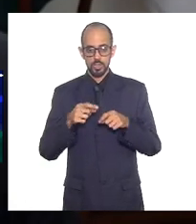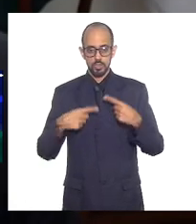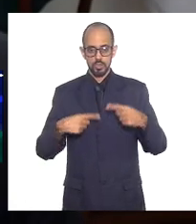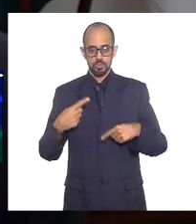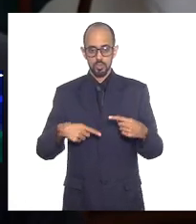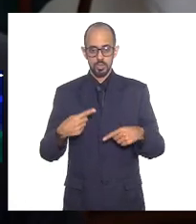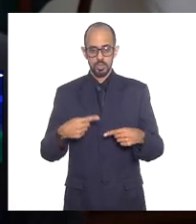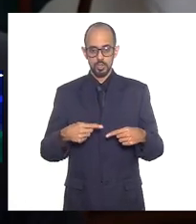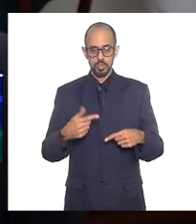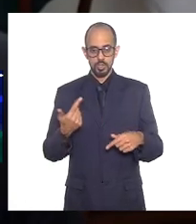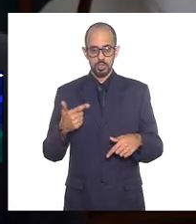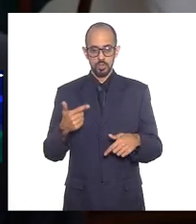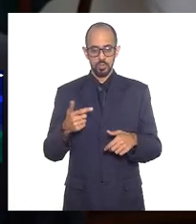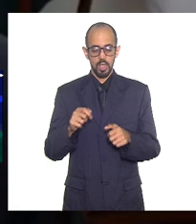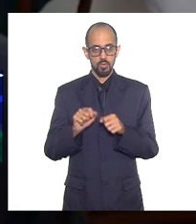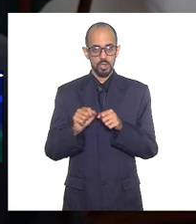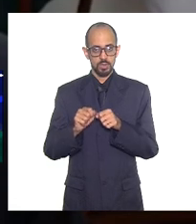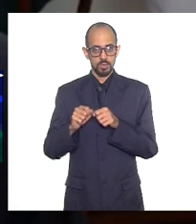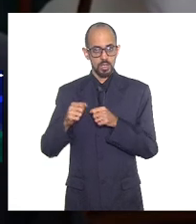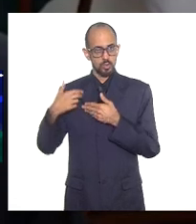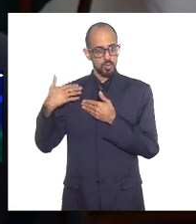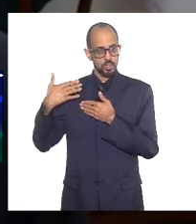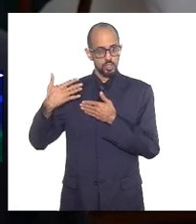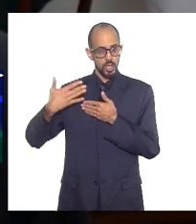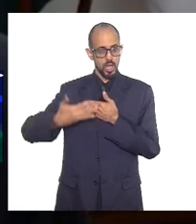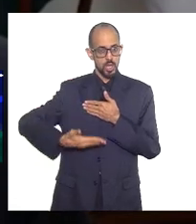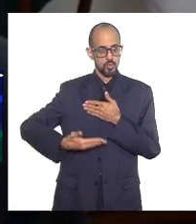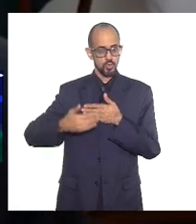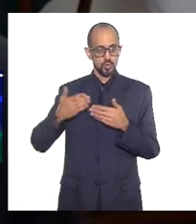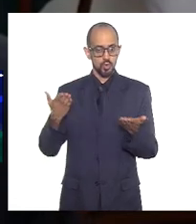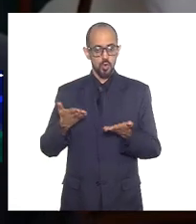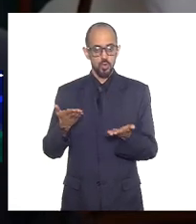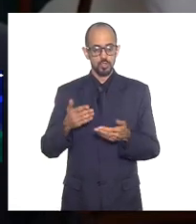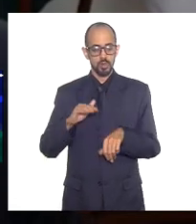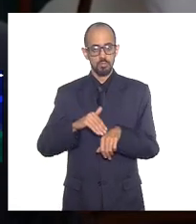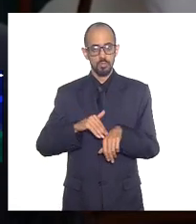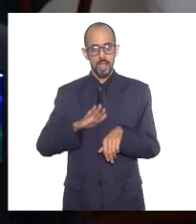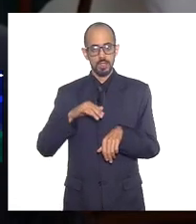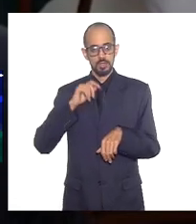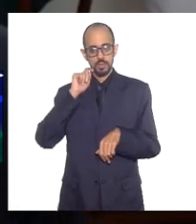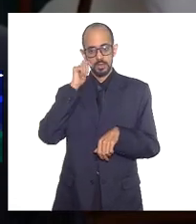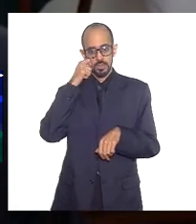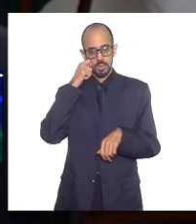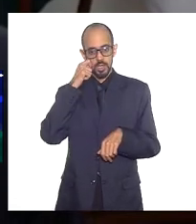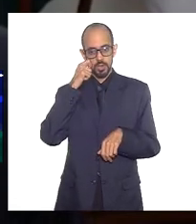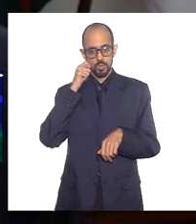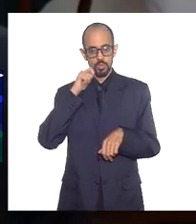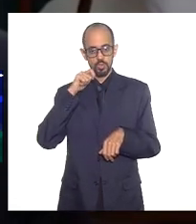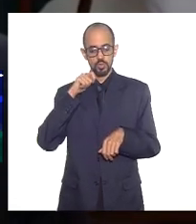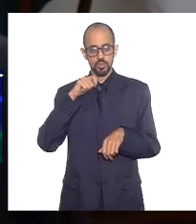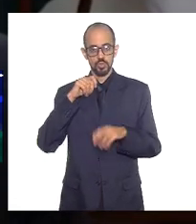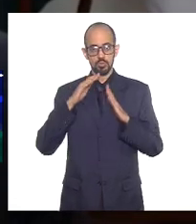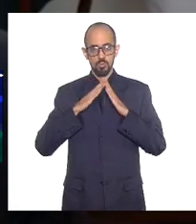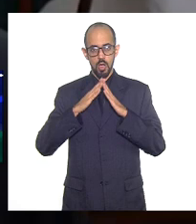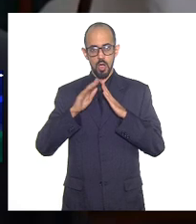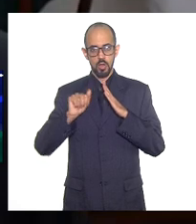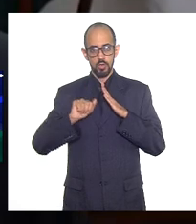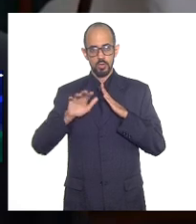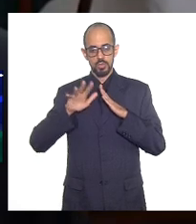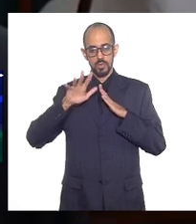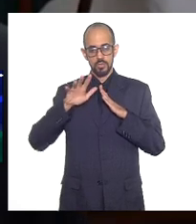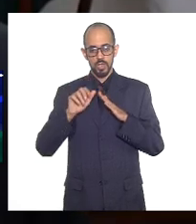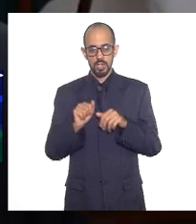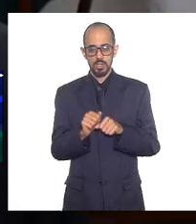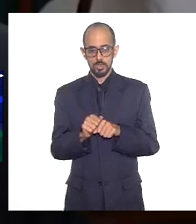políticas que não foram feitas ao longo do tempo, e hoje mais negros estão nas periferias, mais negros